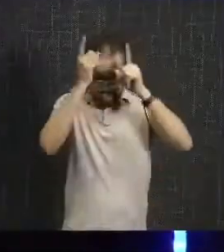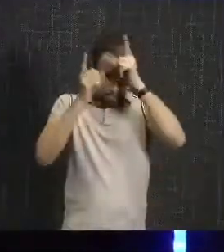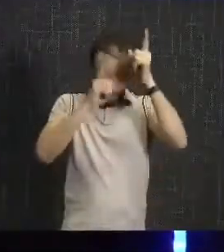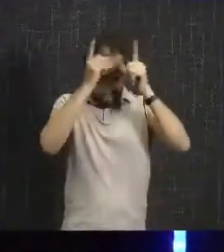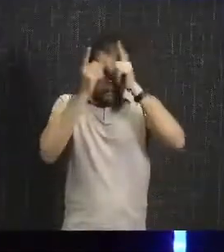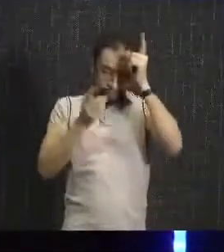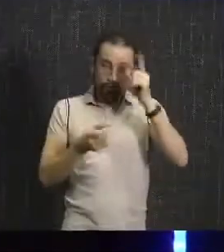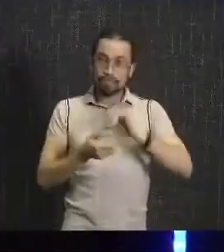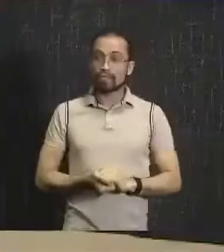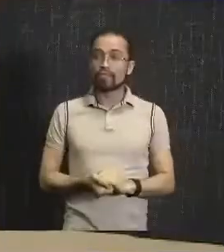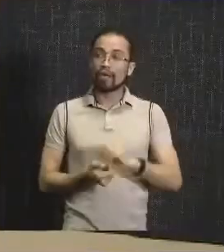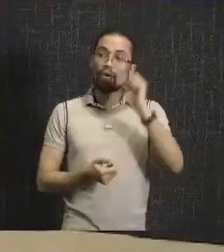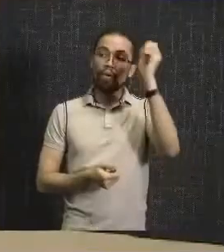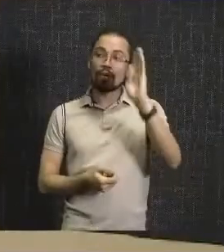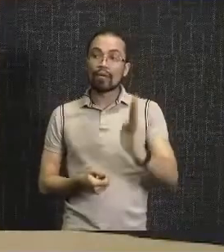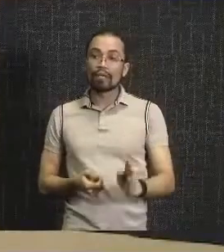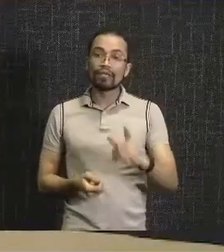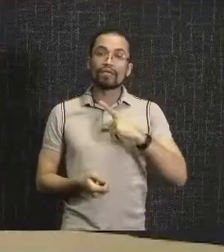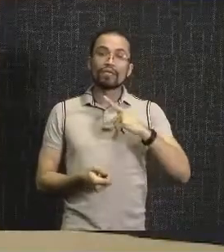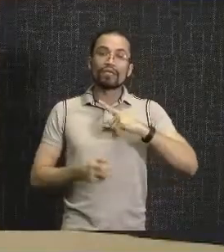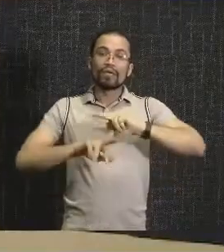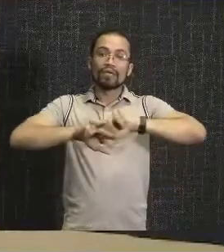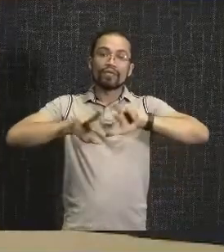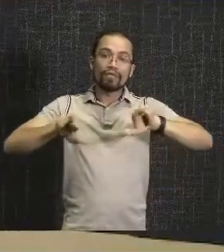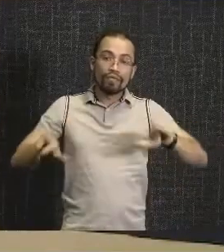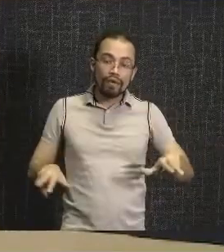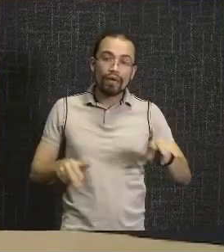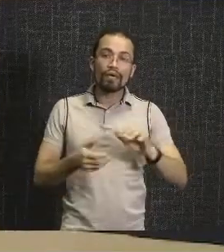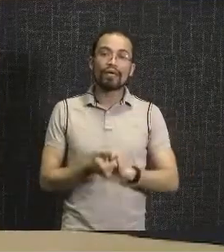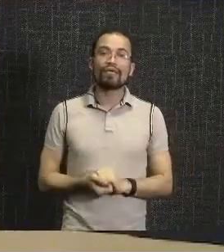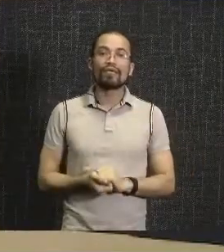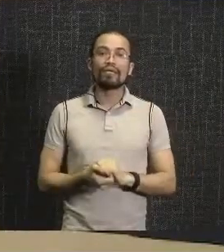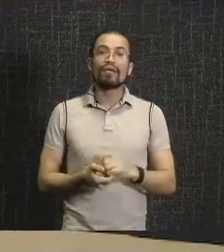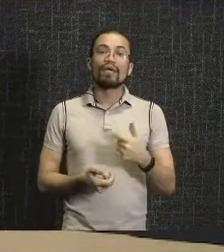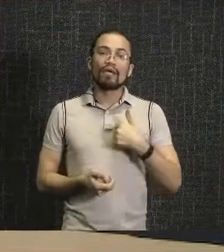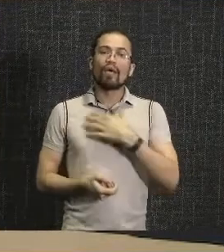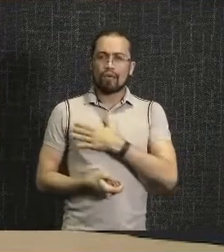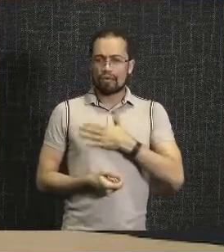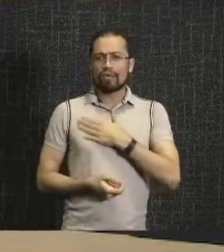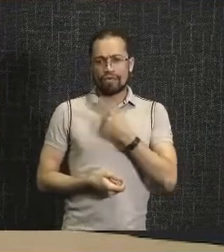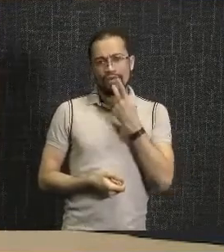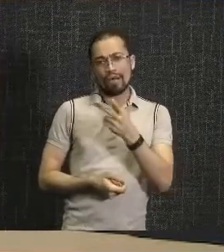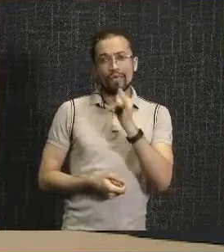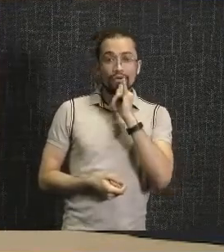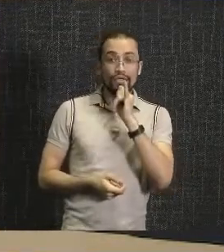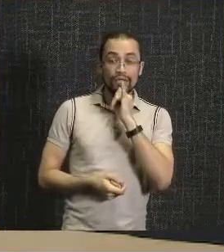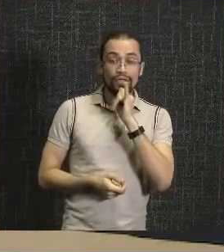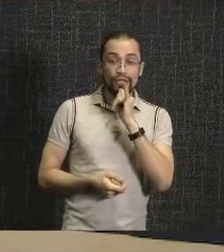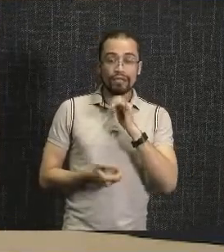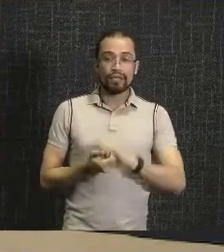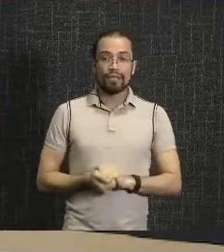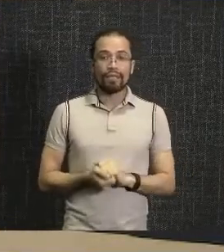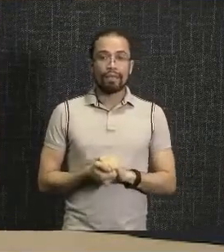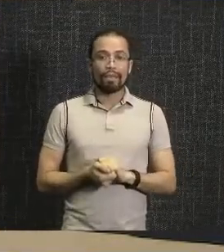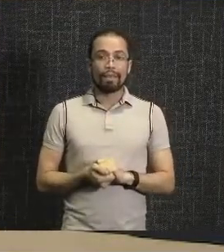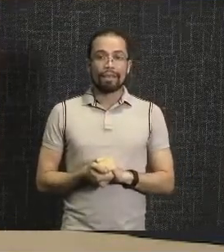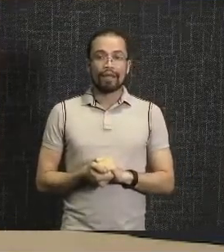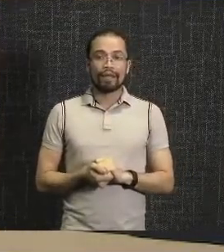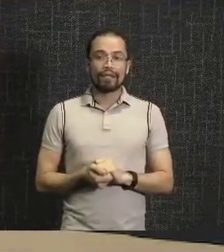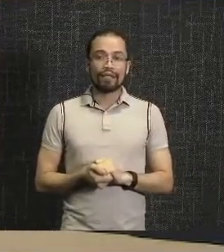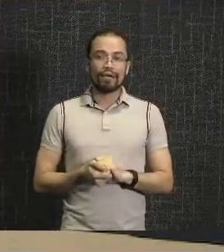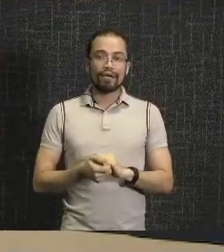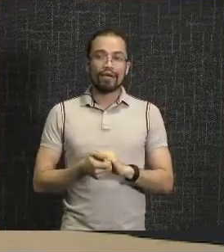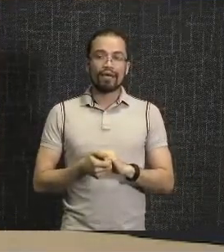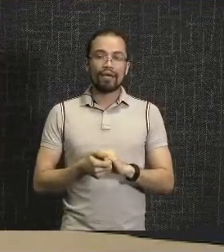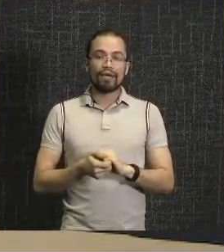empreendedor. E o Brasil tem muitas referências, né? Eu gosto de falar sempre a referência das lives, dos shows musicais que foram